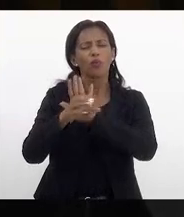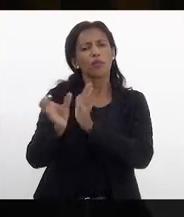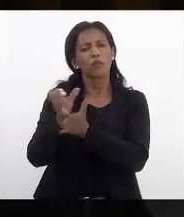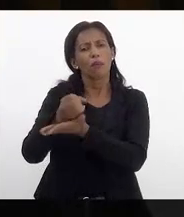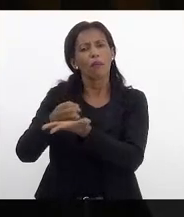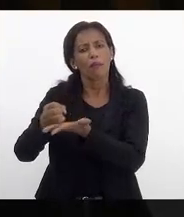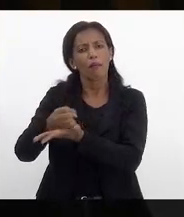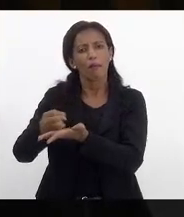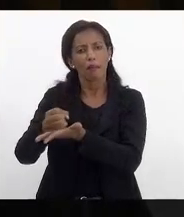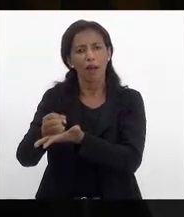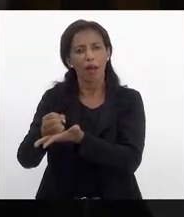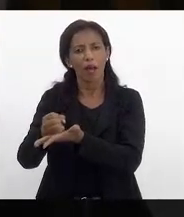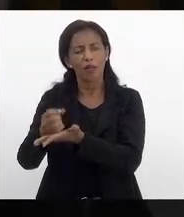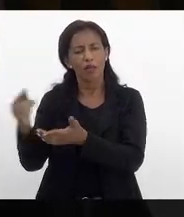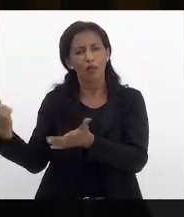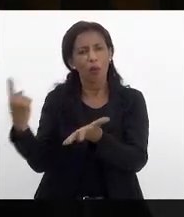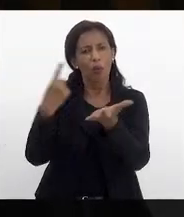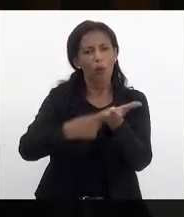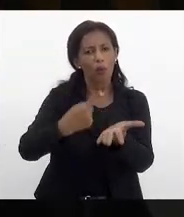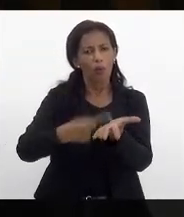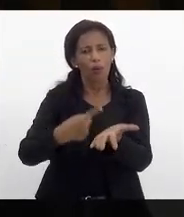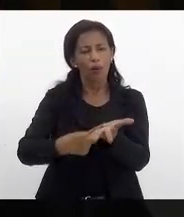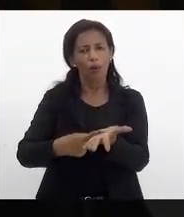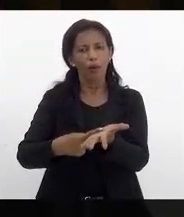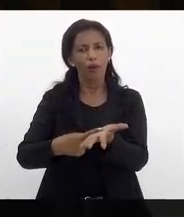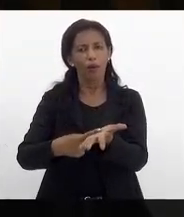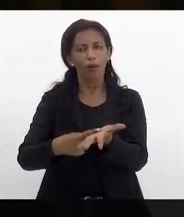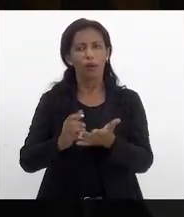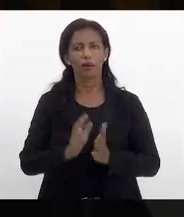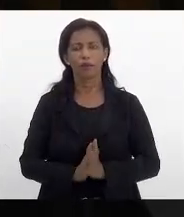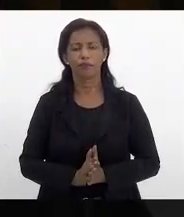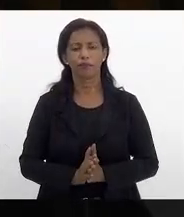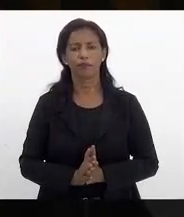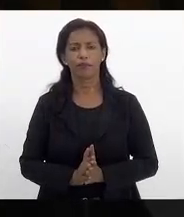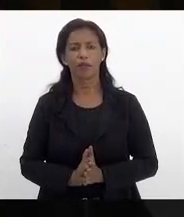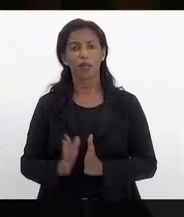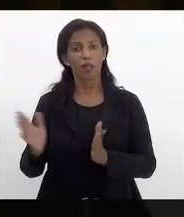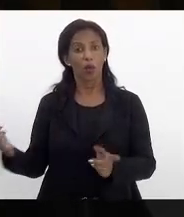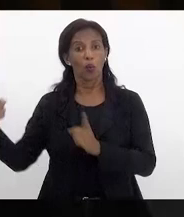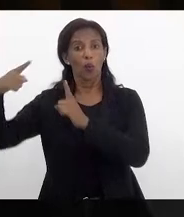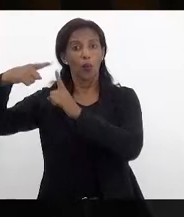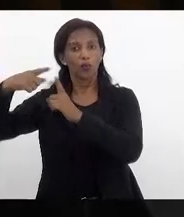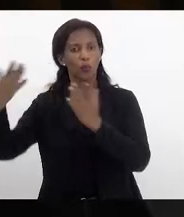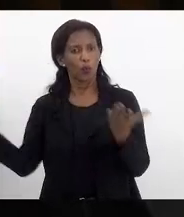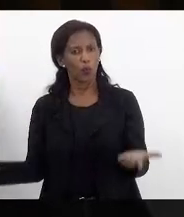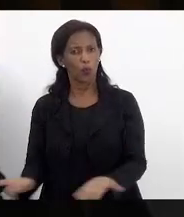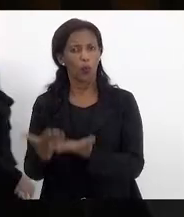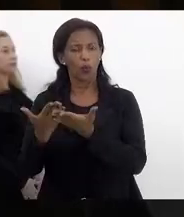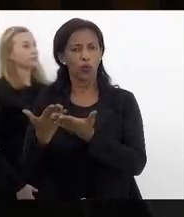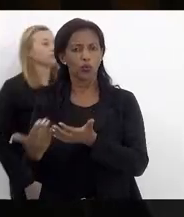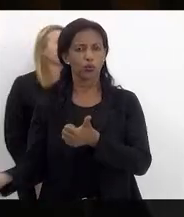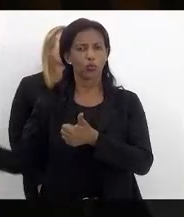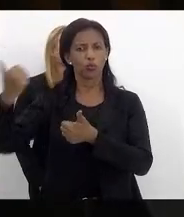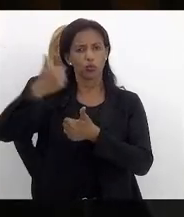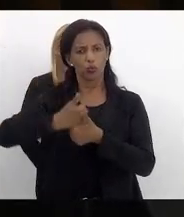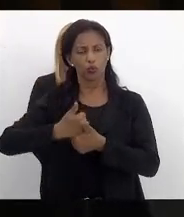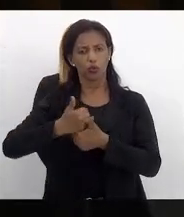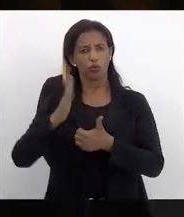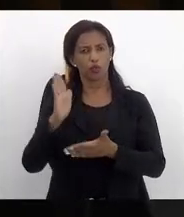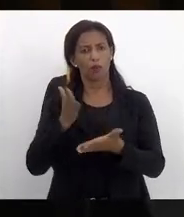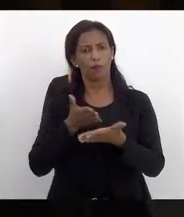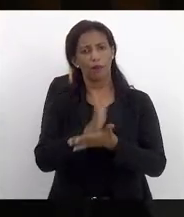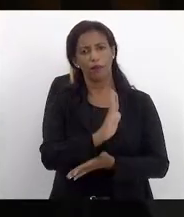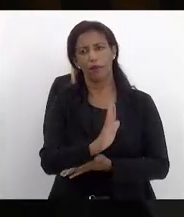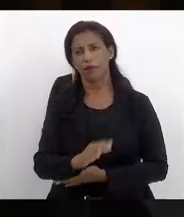básico que foi acordado e que foi objeto de um substitutivo já